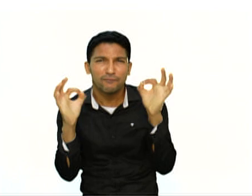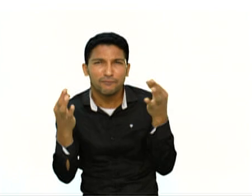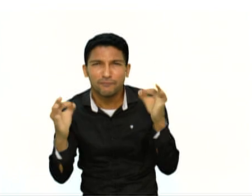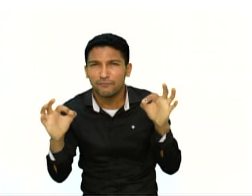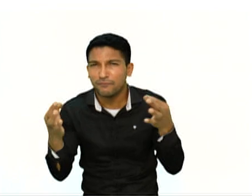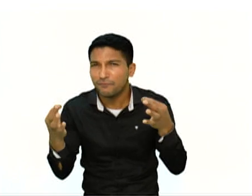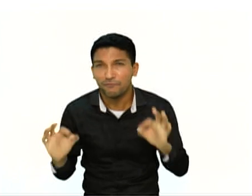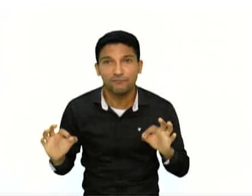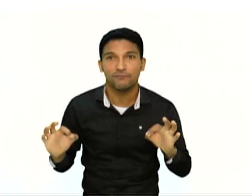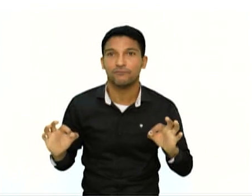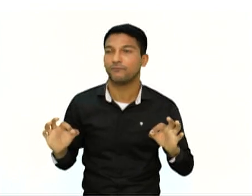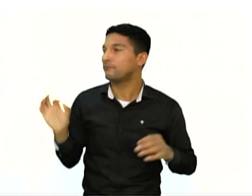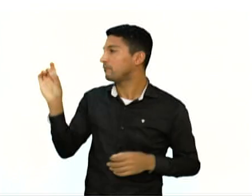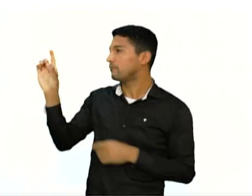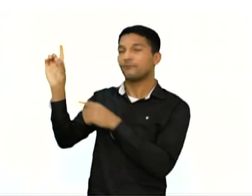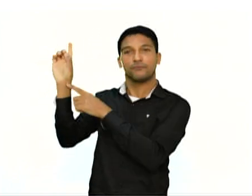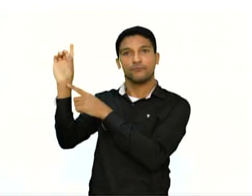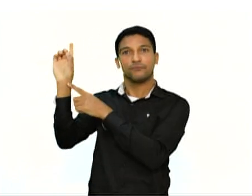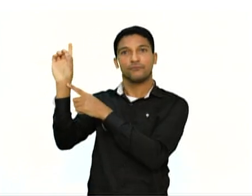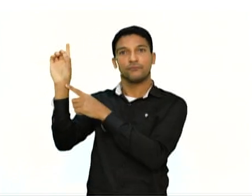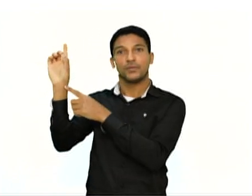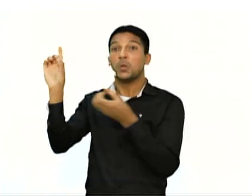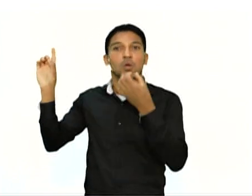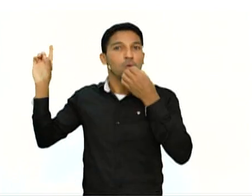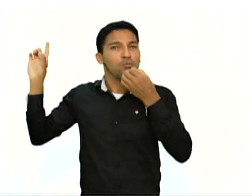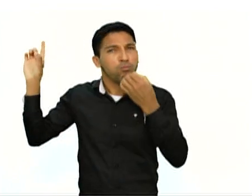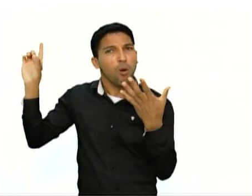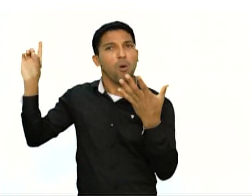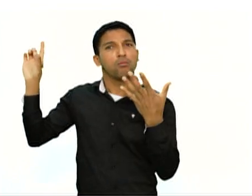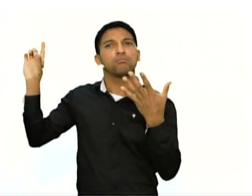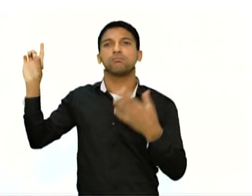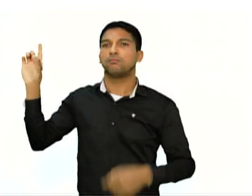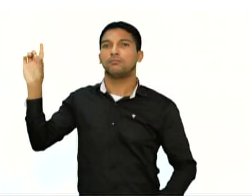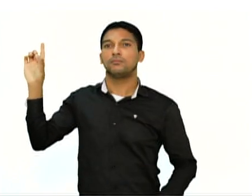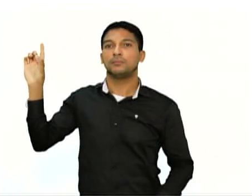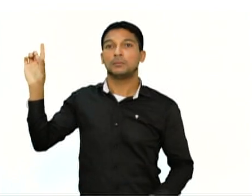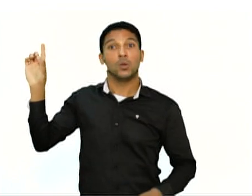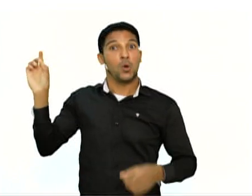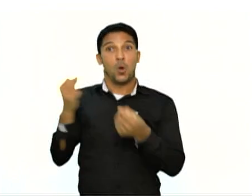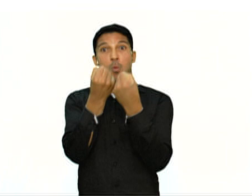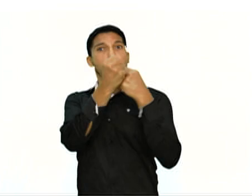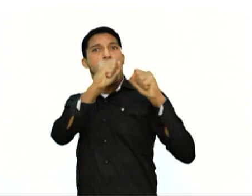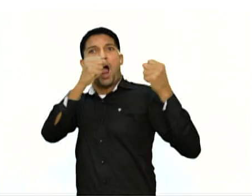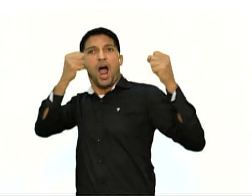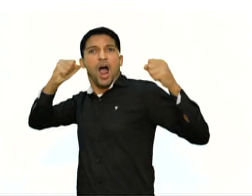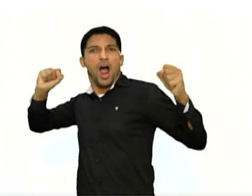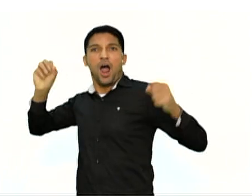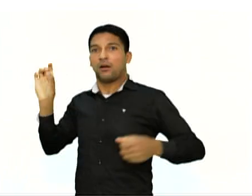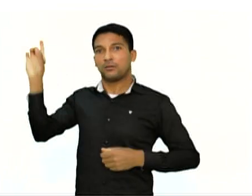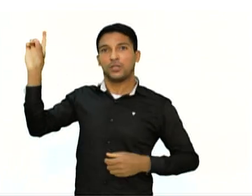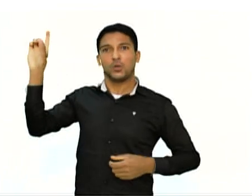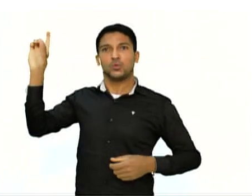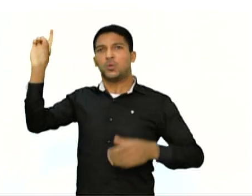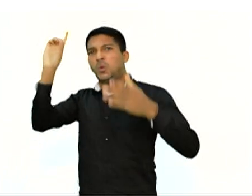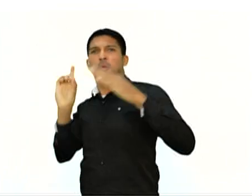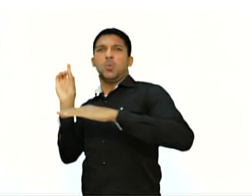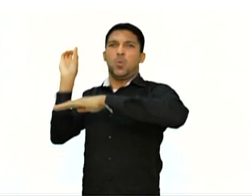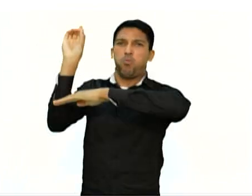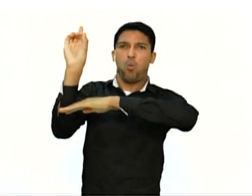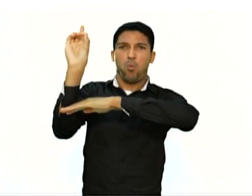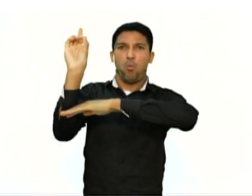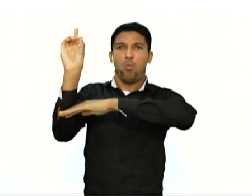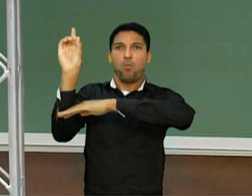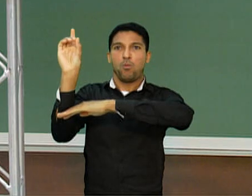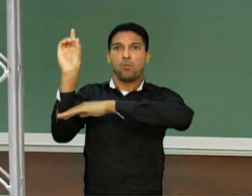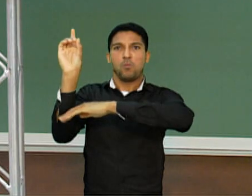por ser sumo bem, né, por ter toda a bondade, justamente por ser tão grandioso, não poderia haver uma contradição tão grande